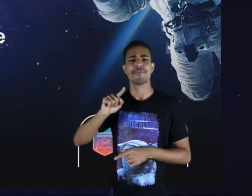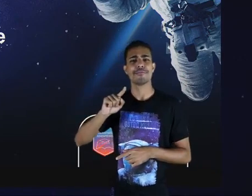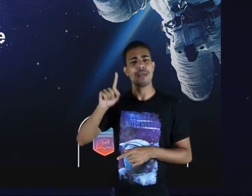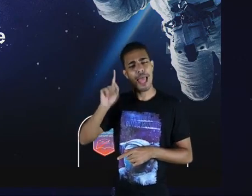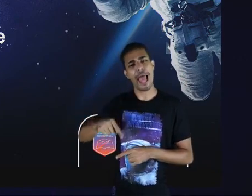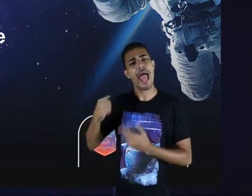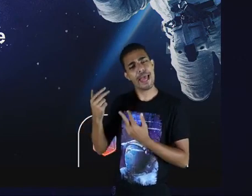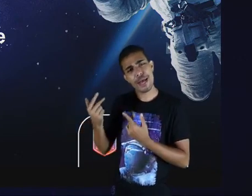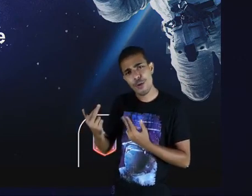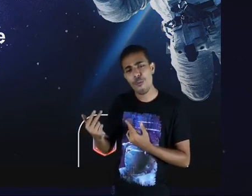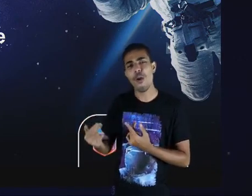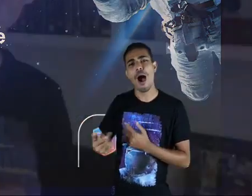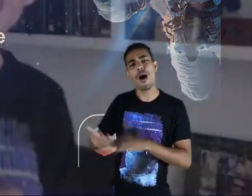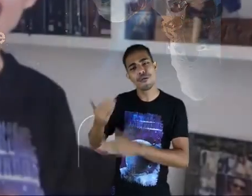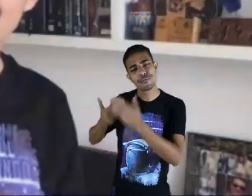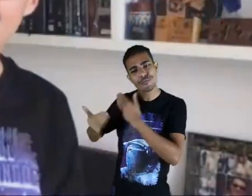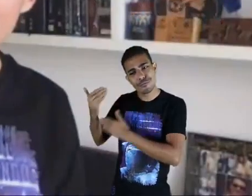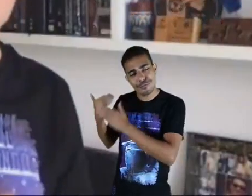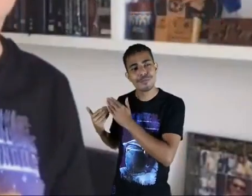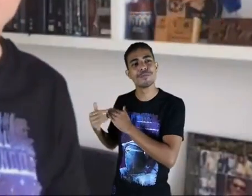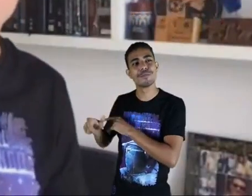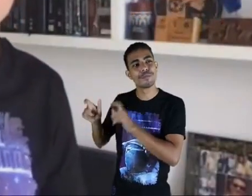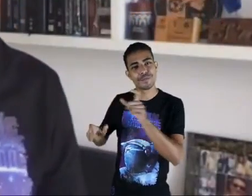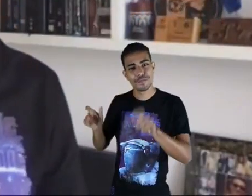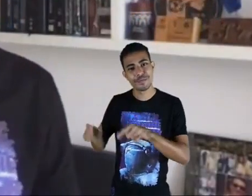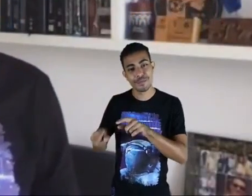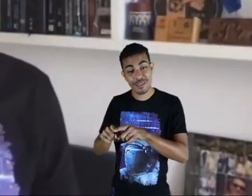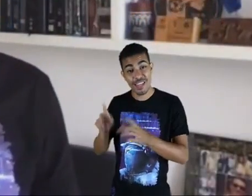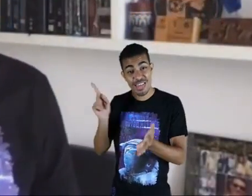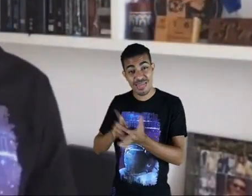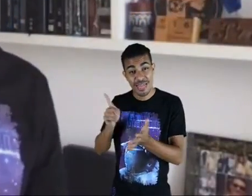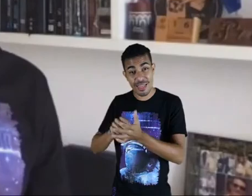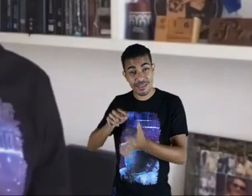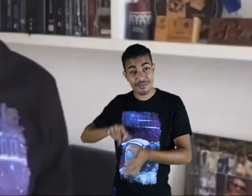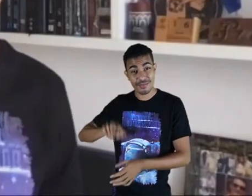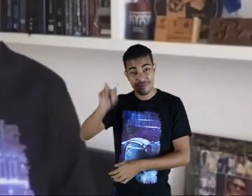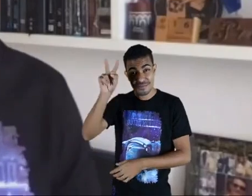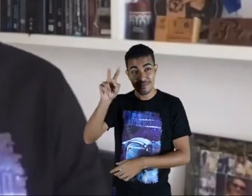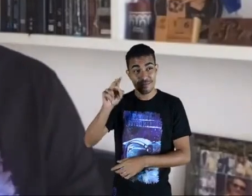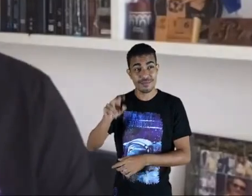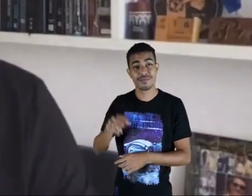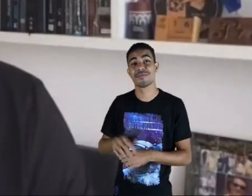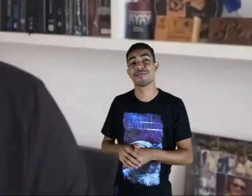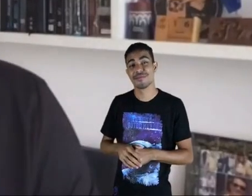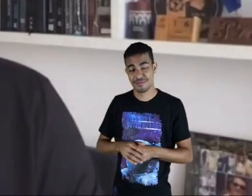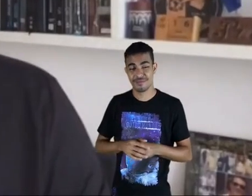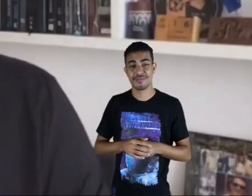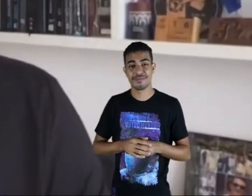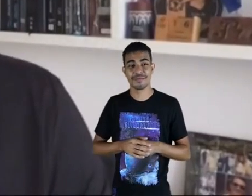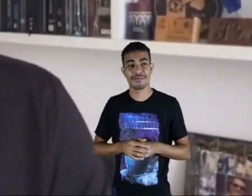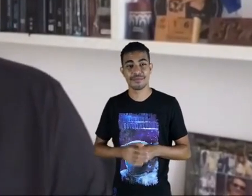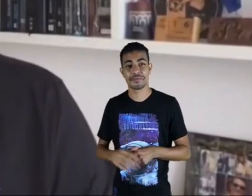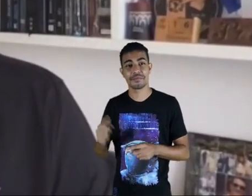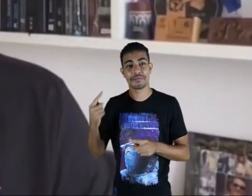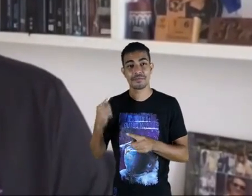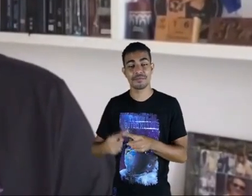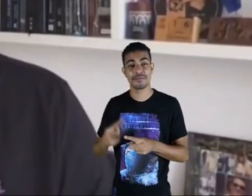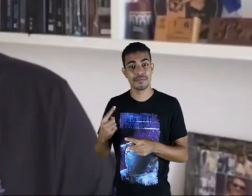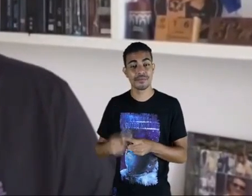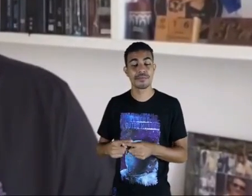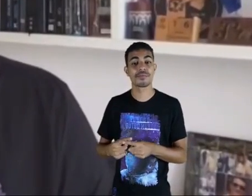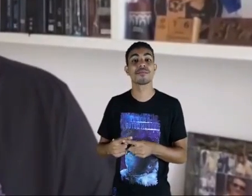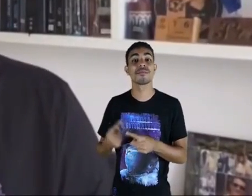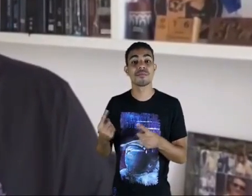os olhos postos na sua verdadeira pátria, fitos na verdadeira pátria, porque eles eram